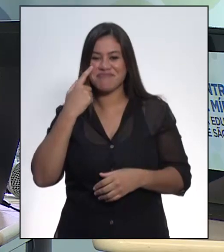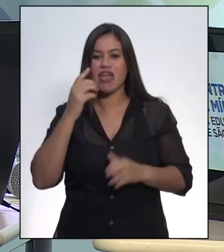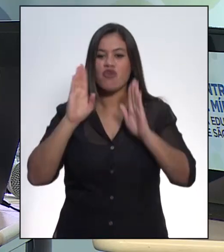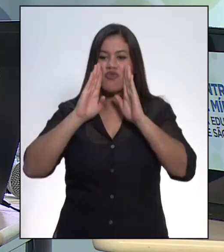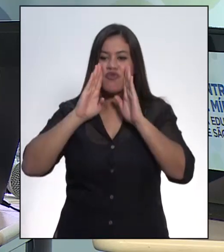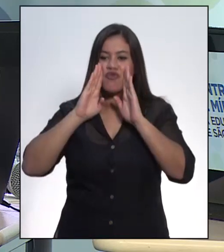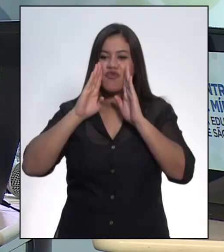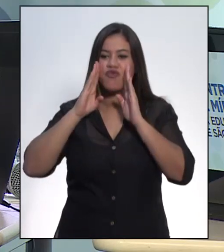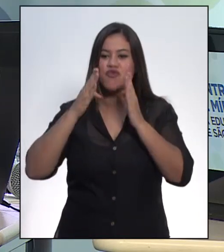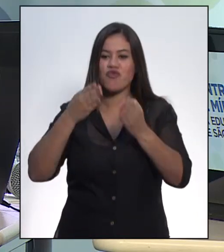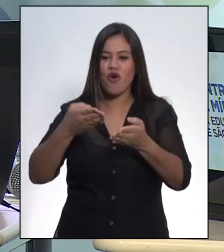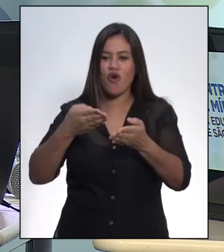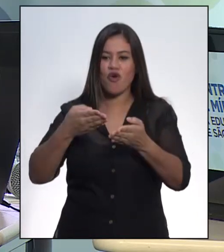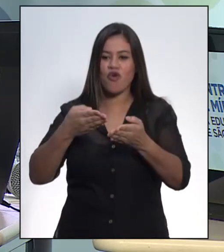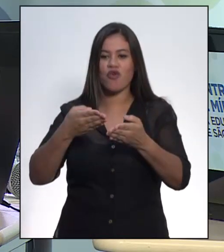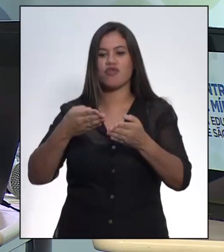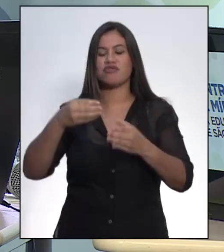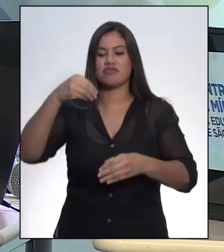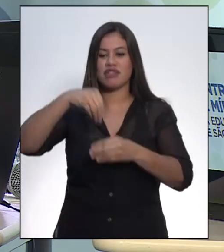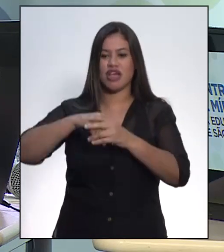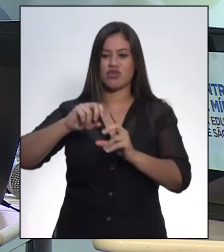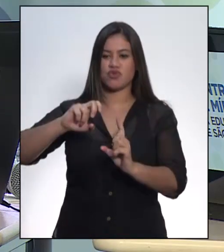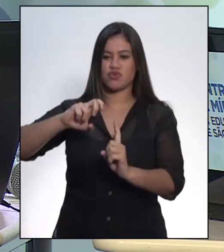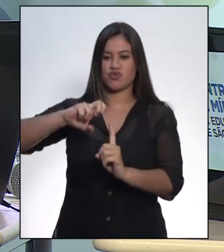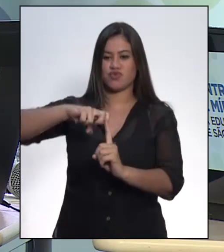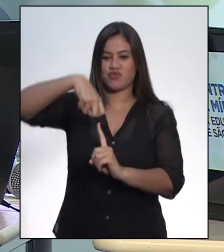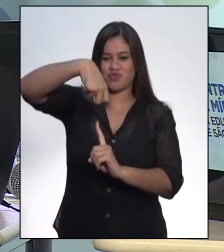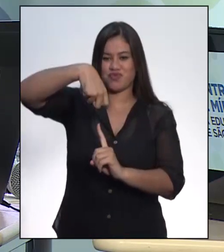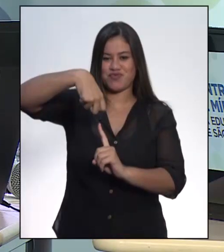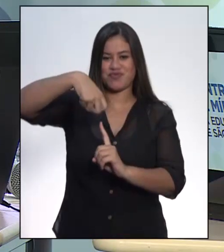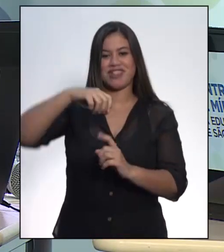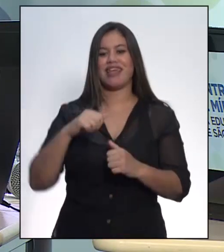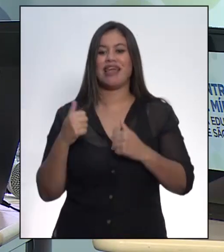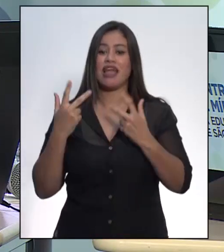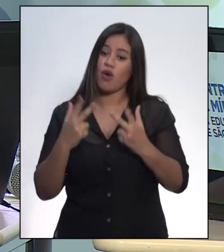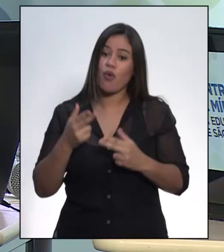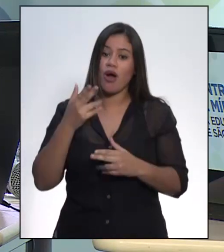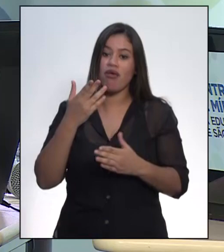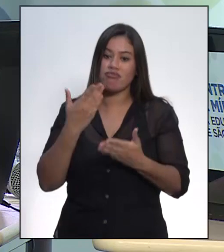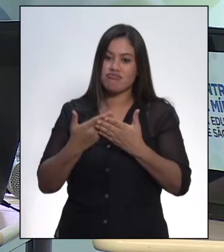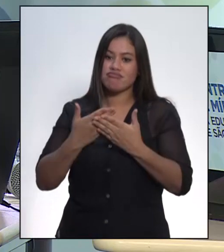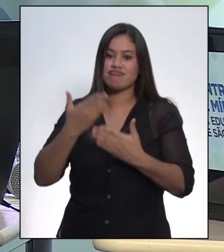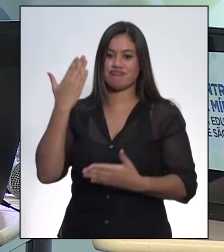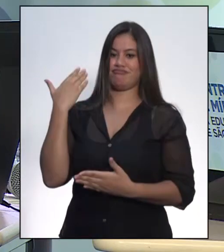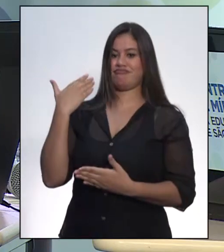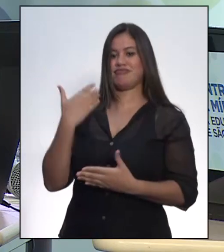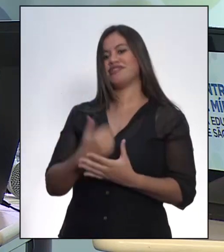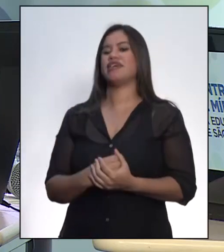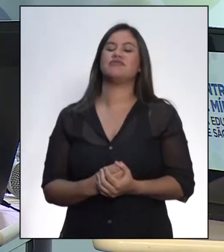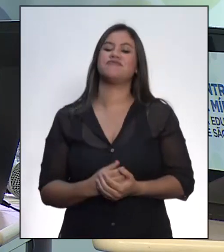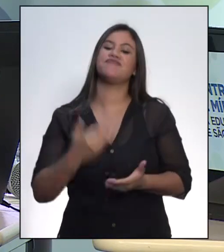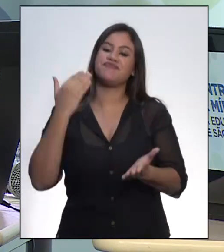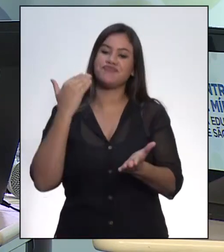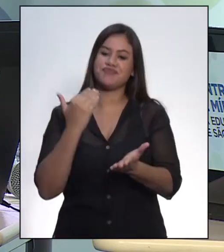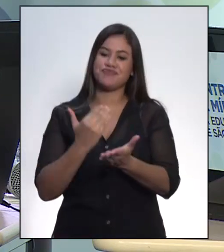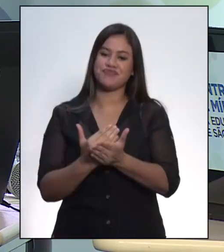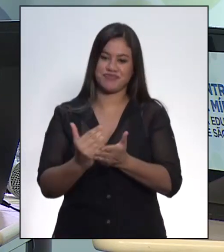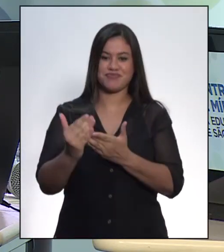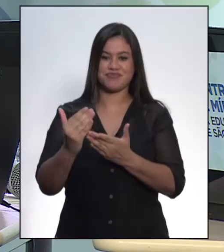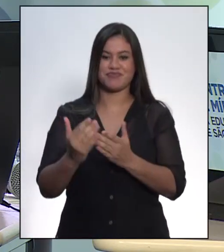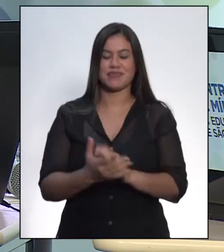em reações que acontecem no refrigerante, tá? Assim como já foi na aula passada. Então, para começar a nossa aula, a gente vai fazer